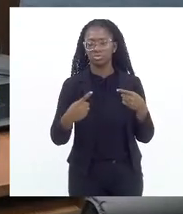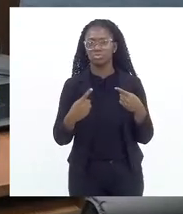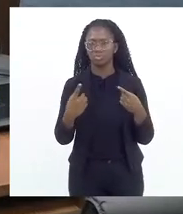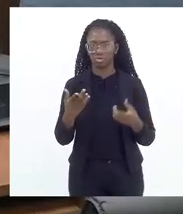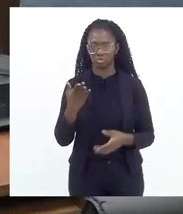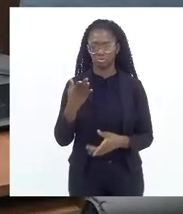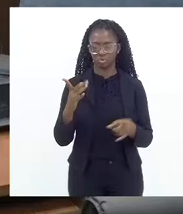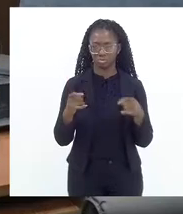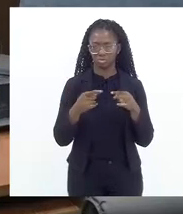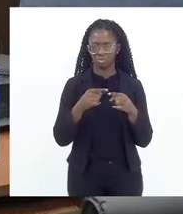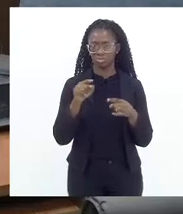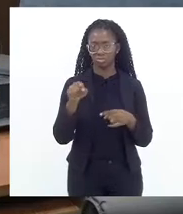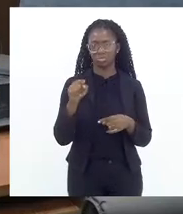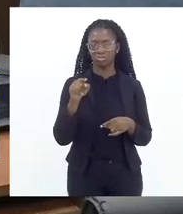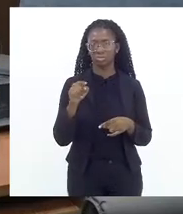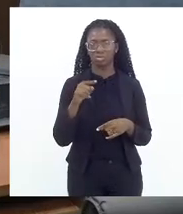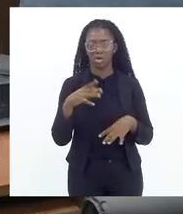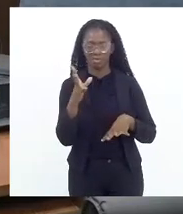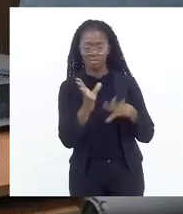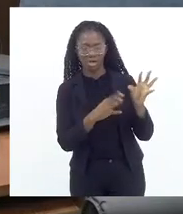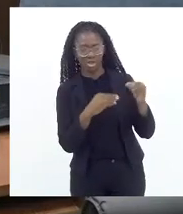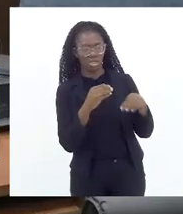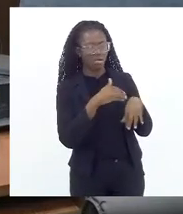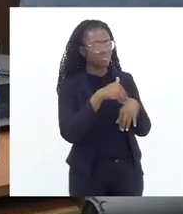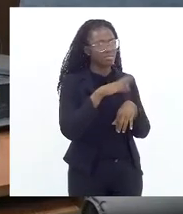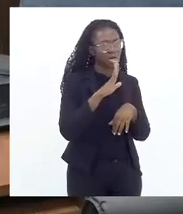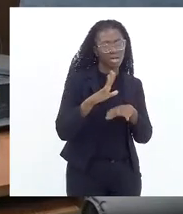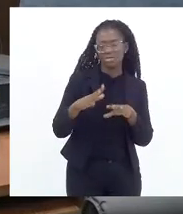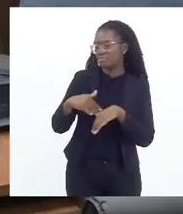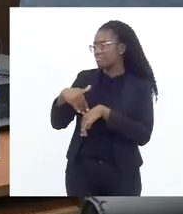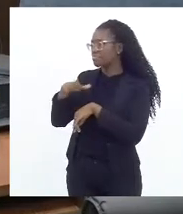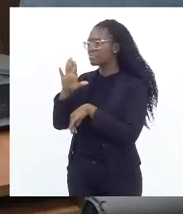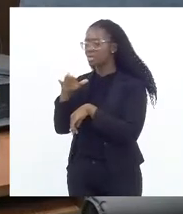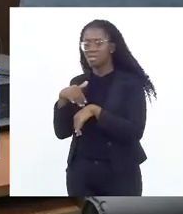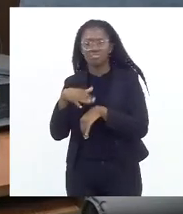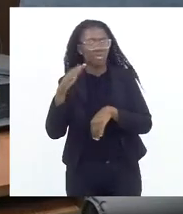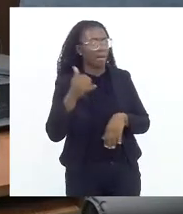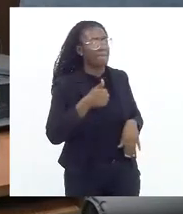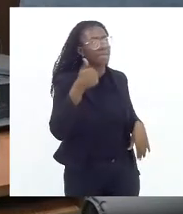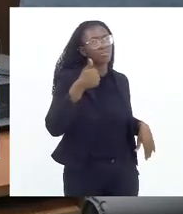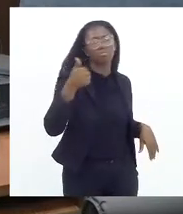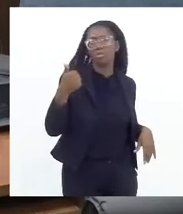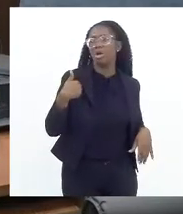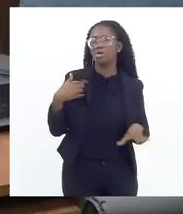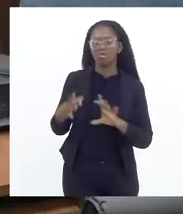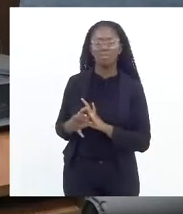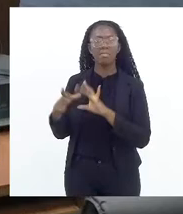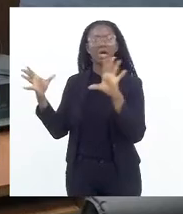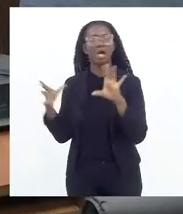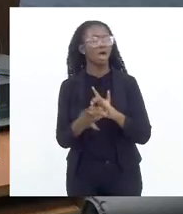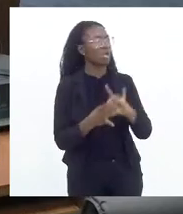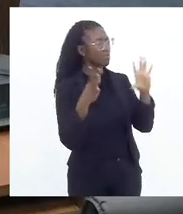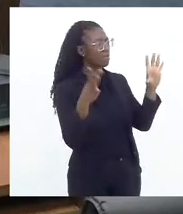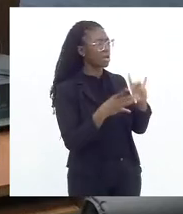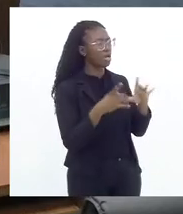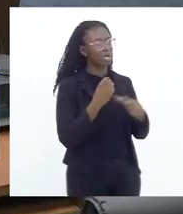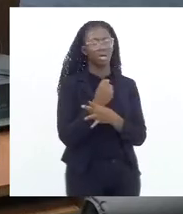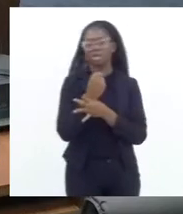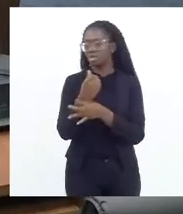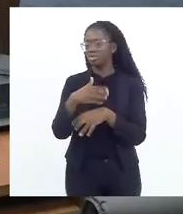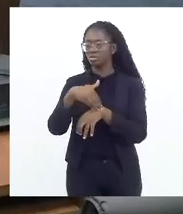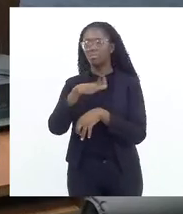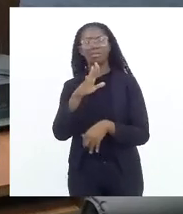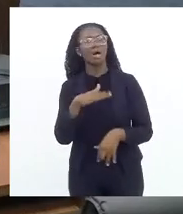nesse sentido de quem flexibiliza mais e flexibiliza primeiro, quem garante mais, quem garante